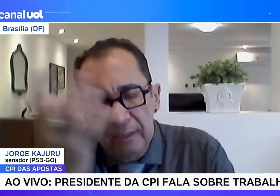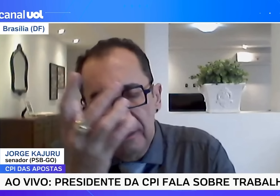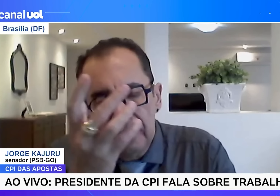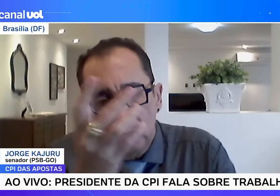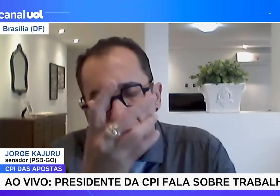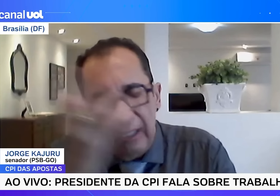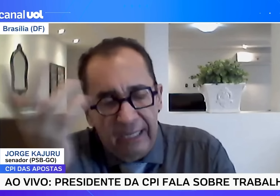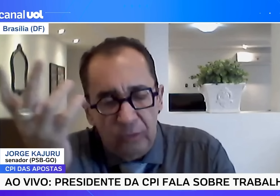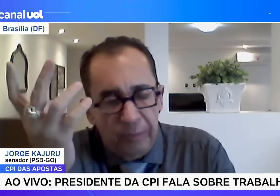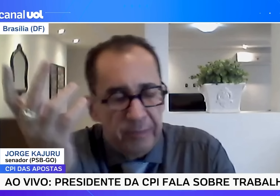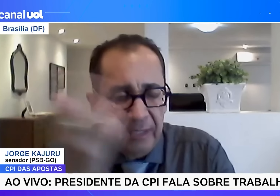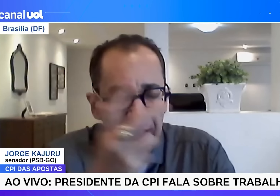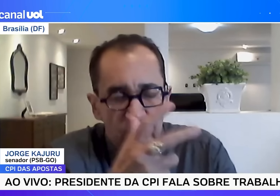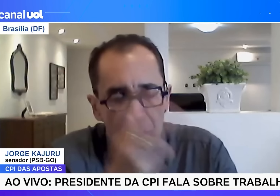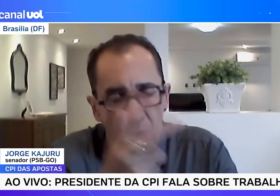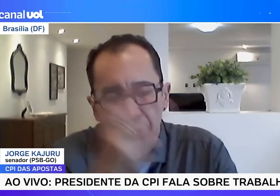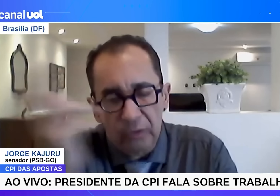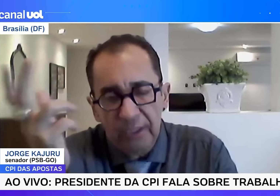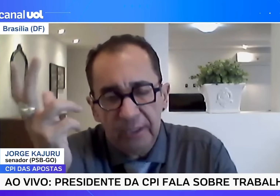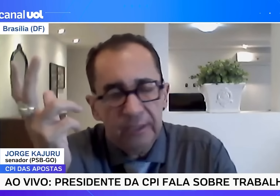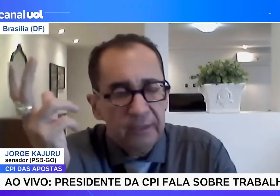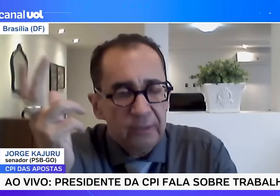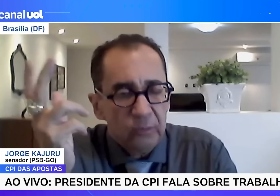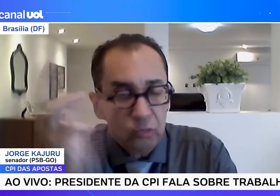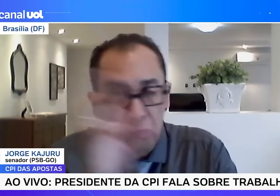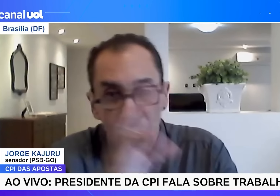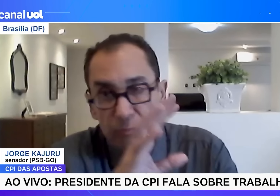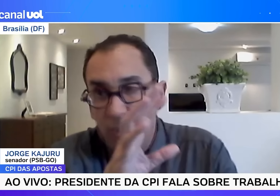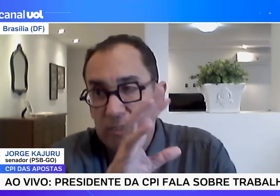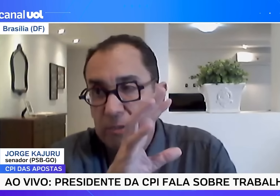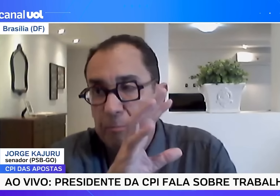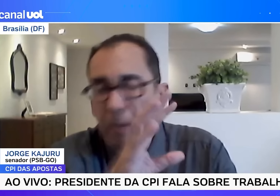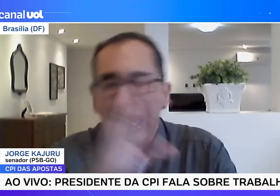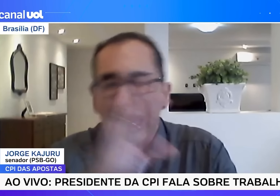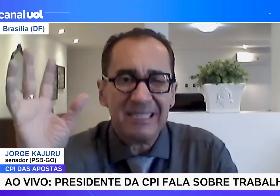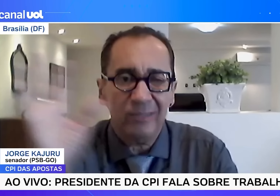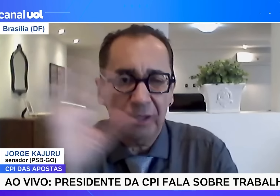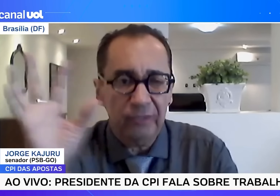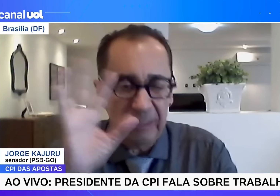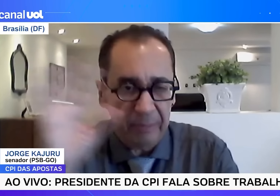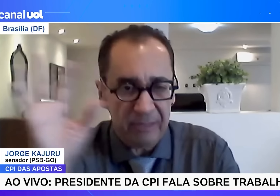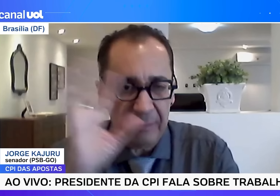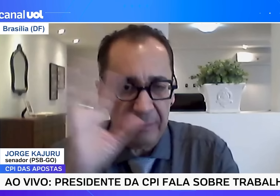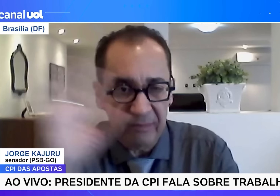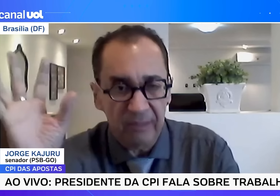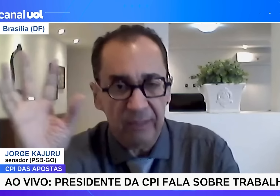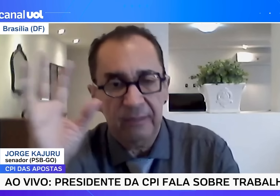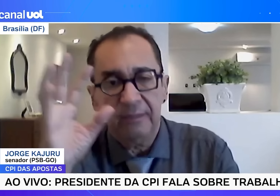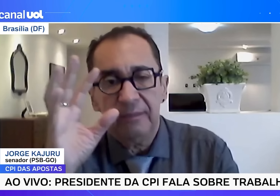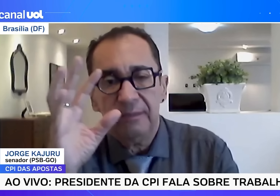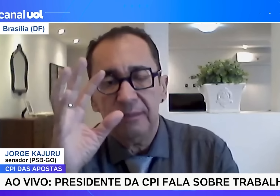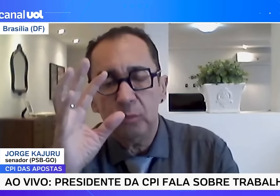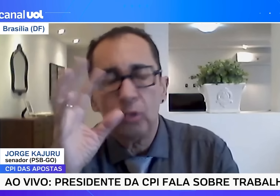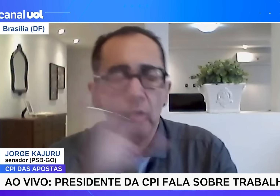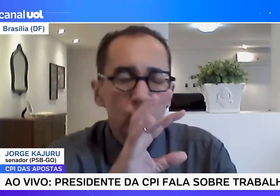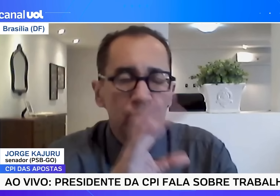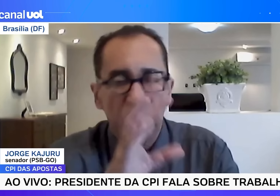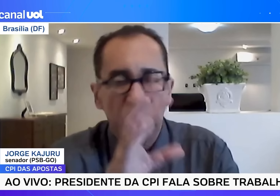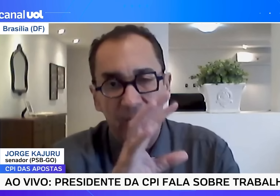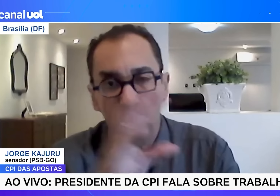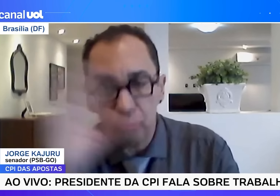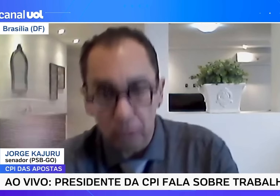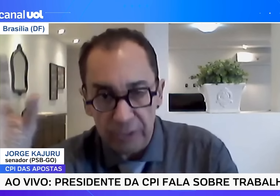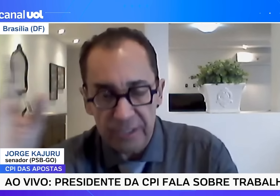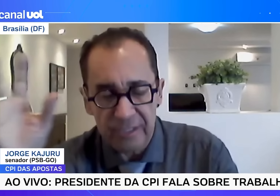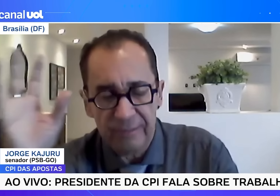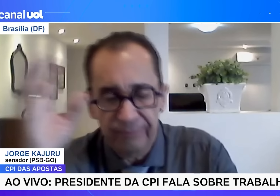Jornalista consagrado para mim ele e João Saldanha os dois maiores pais que eu tive na imprensa brasileira e o orgulho